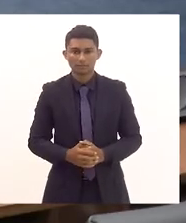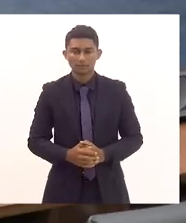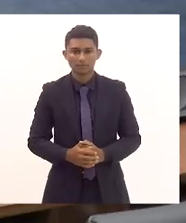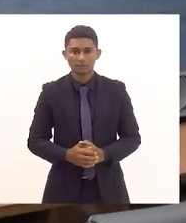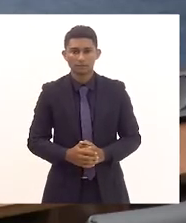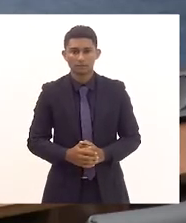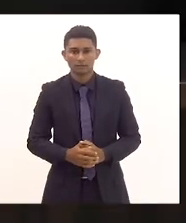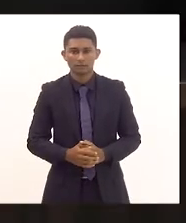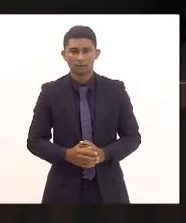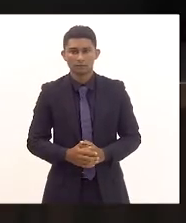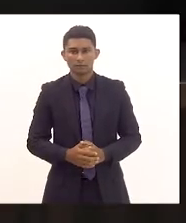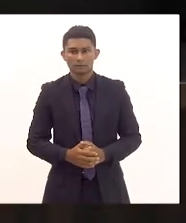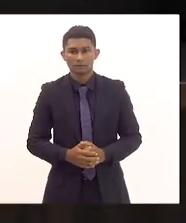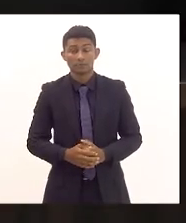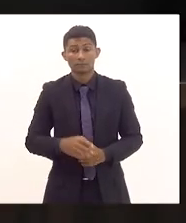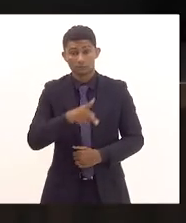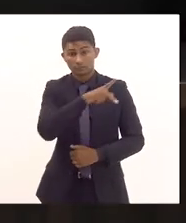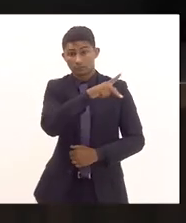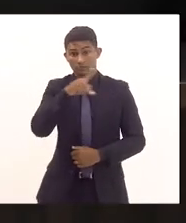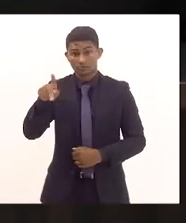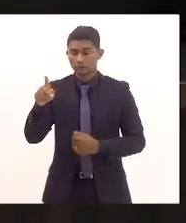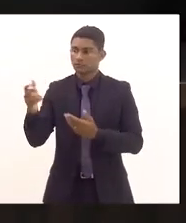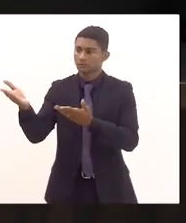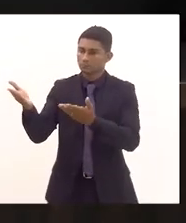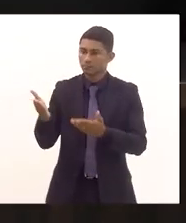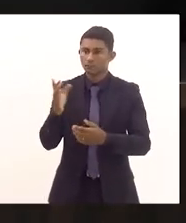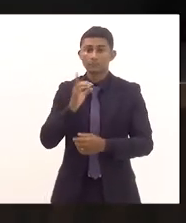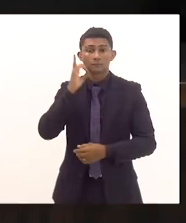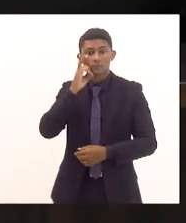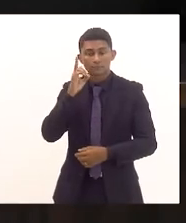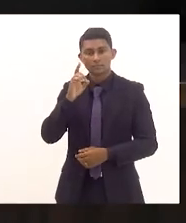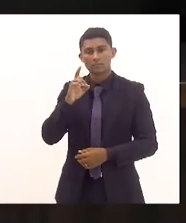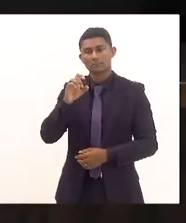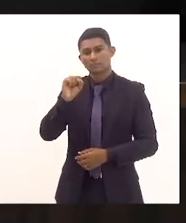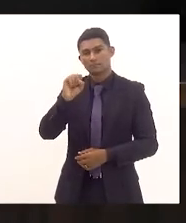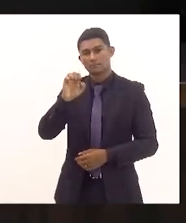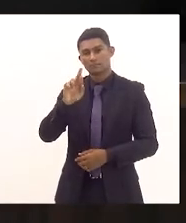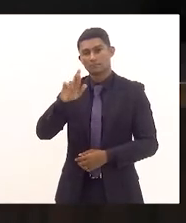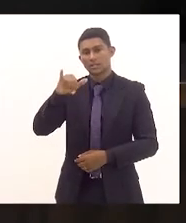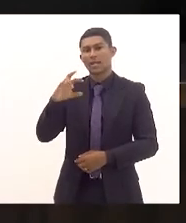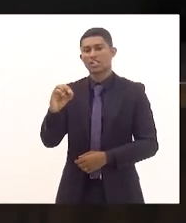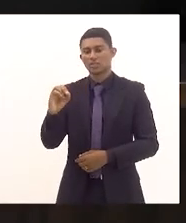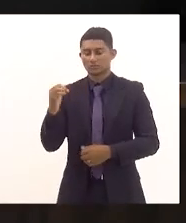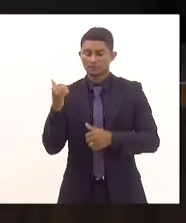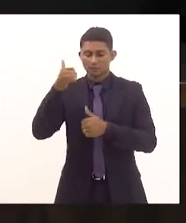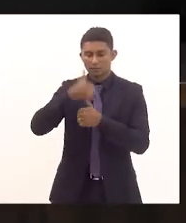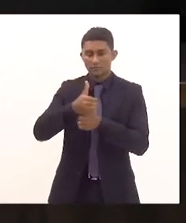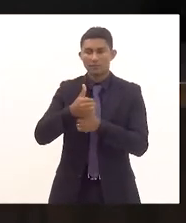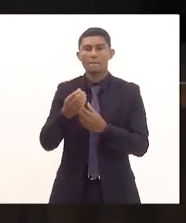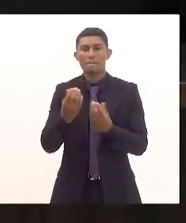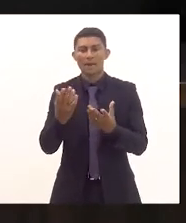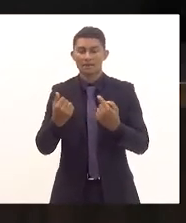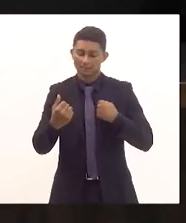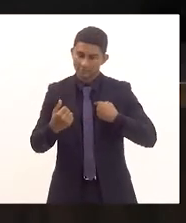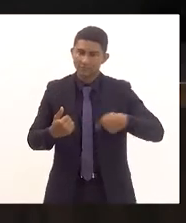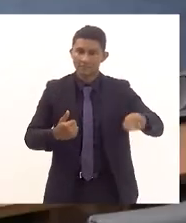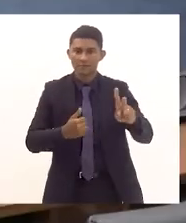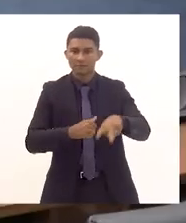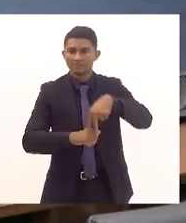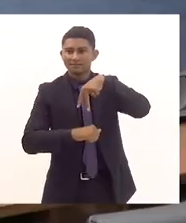e a presidência convida Nobre Deputado Dr Serginho que assuma a presidência para que eu possa usar